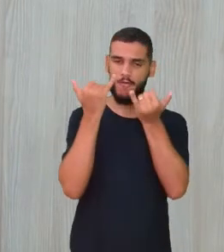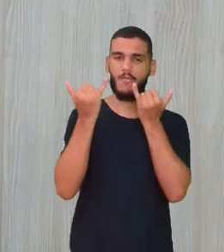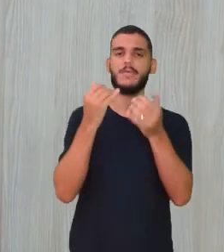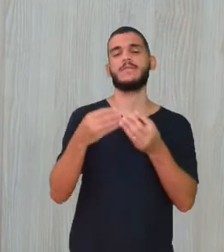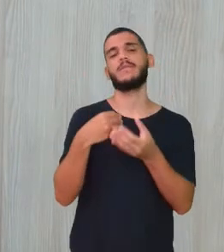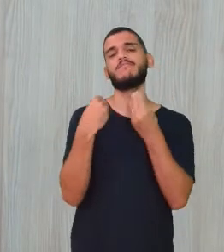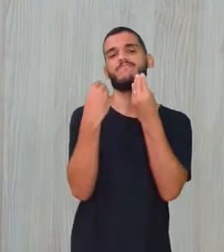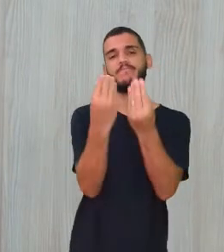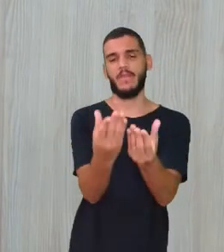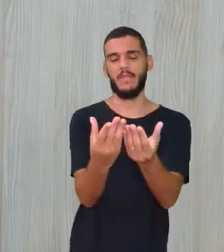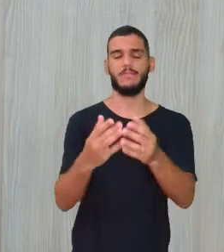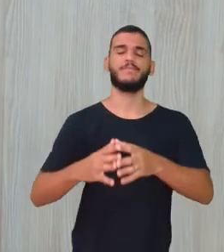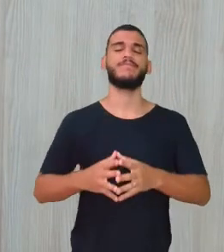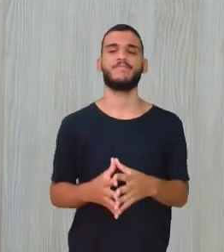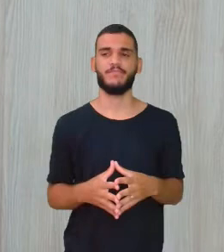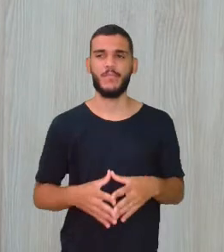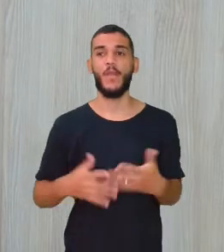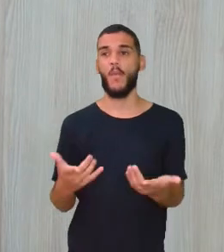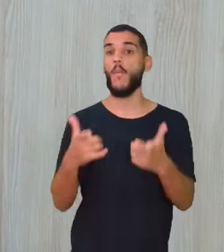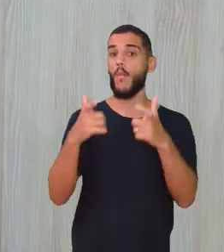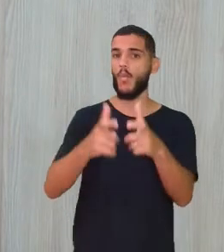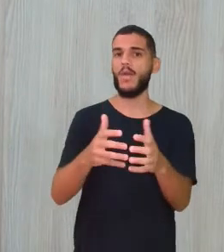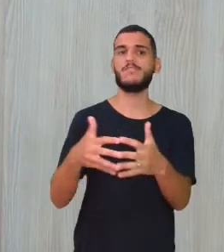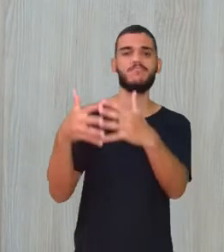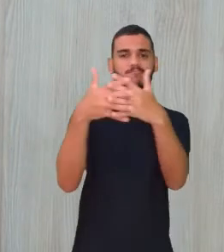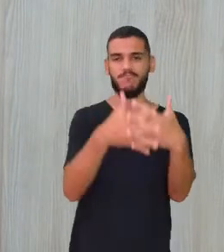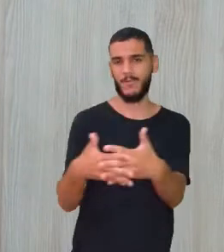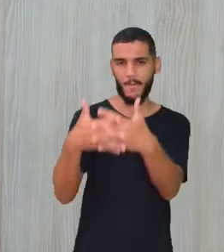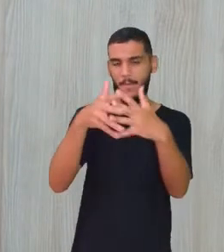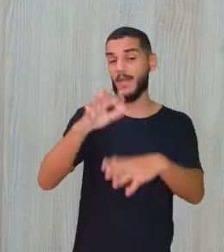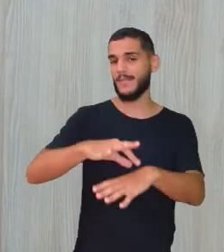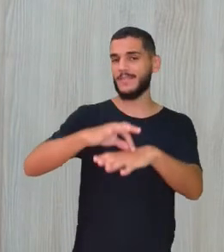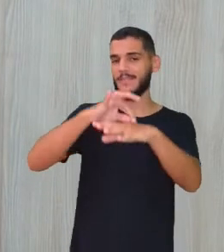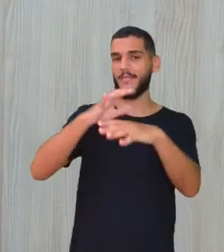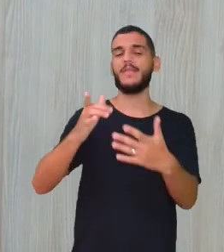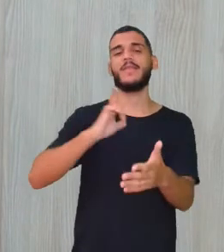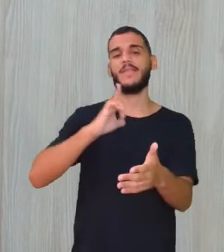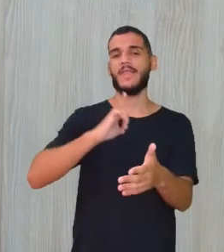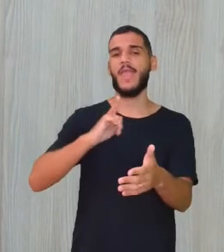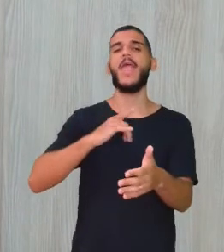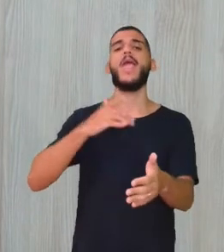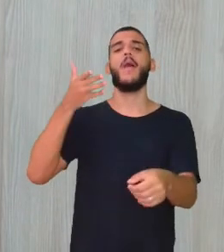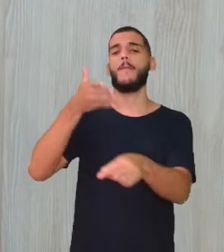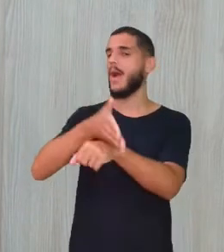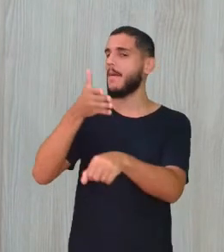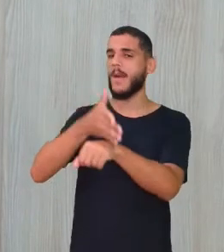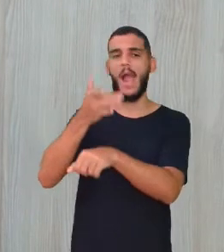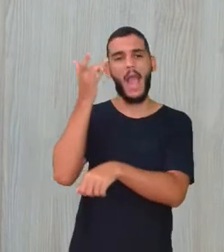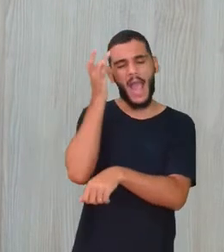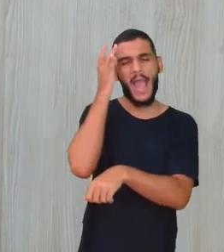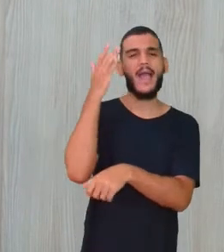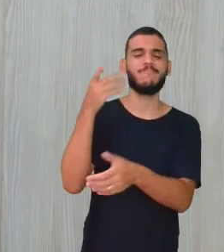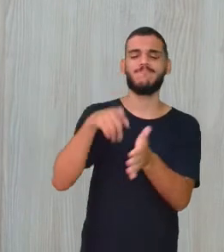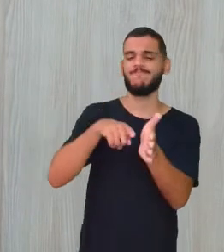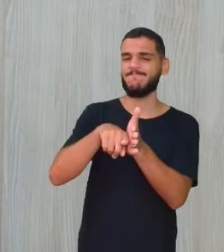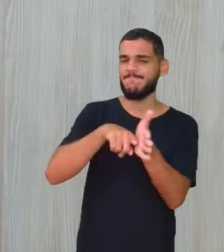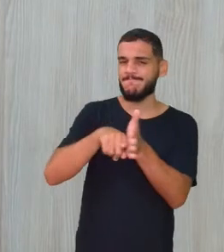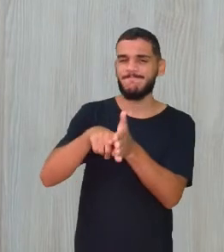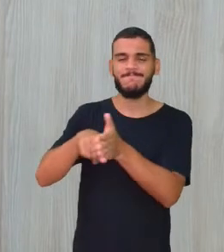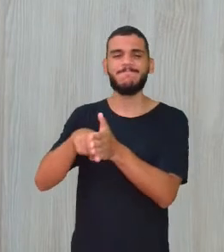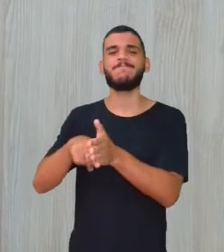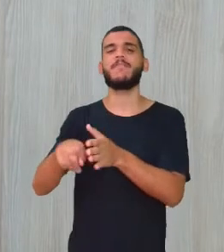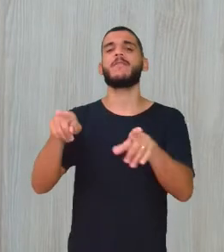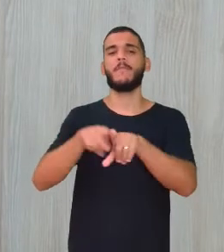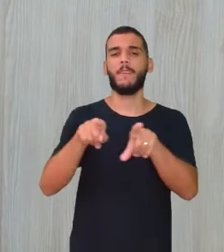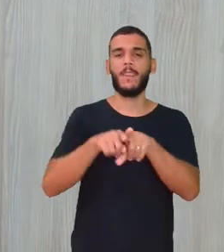professora, no mamógrafo móvel. Então, nós temos mais acesso, vamos ter mais facilidade. Então, gente, procurar fazer, procurar